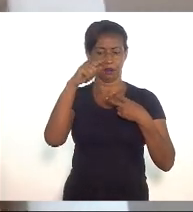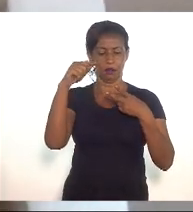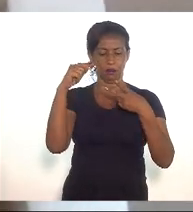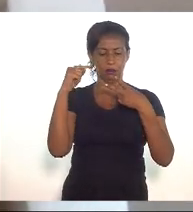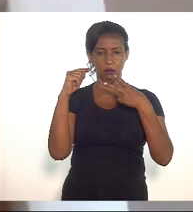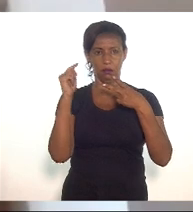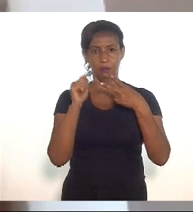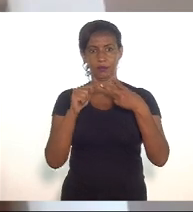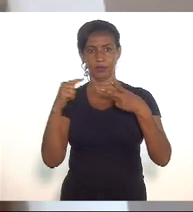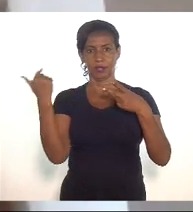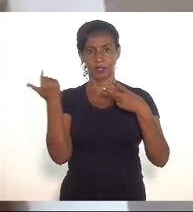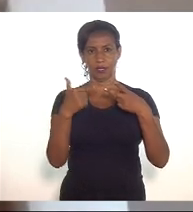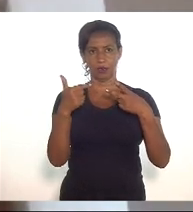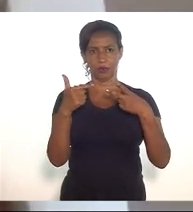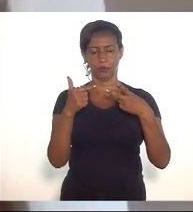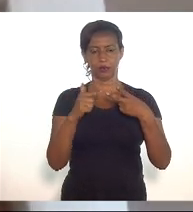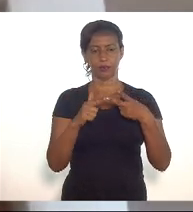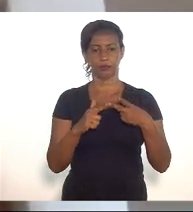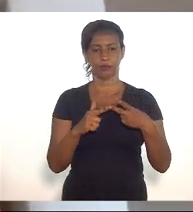segundo,